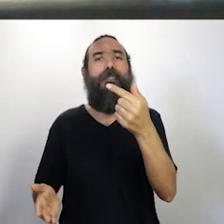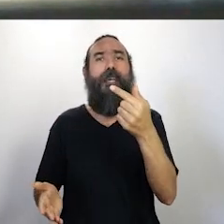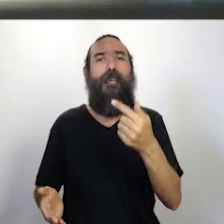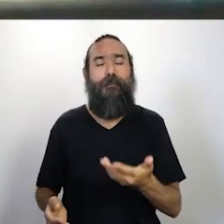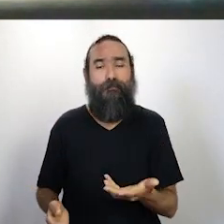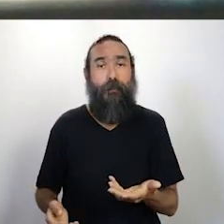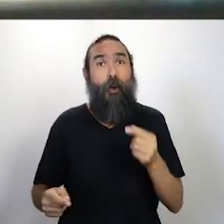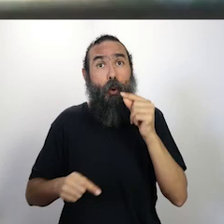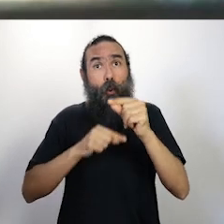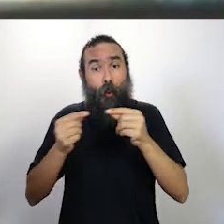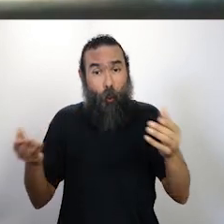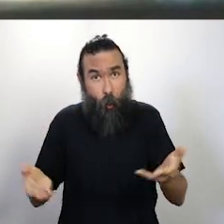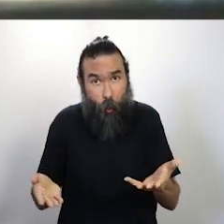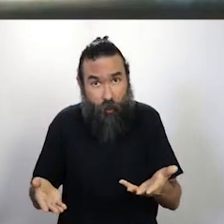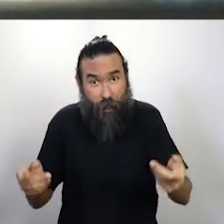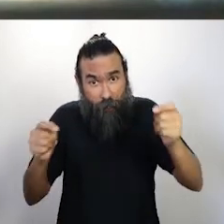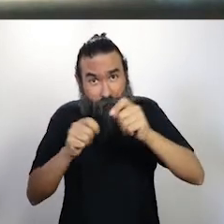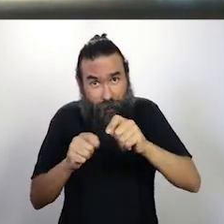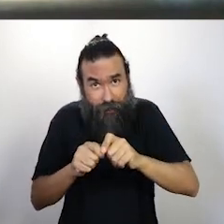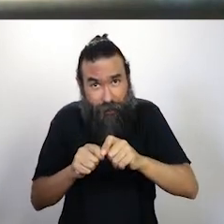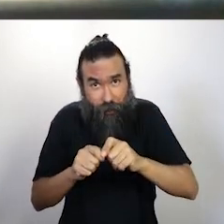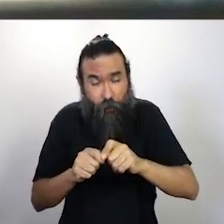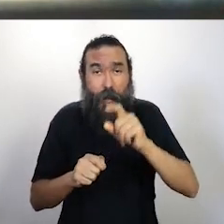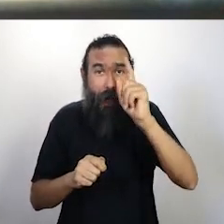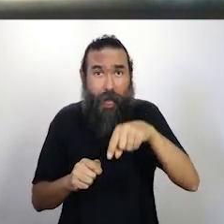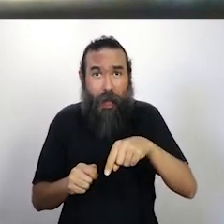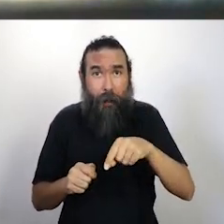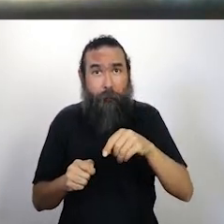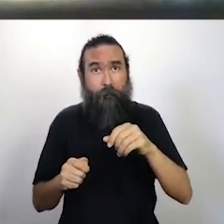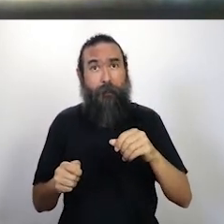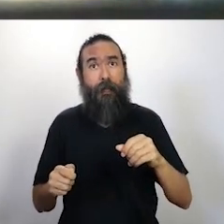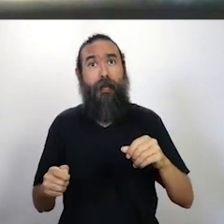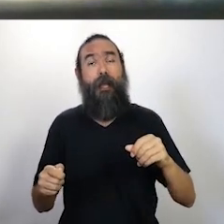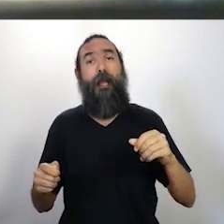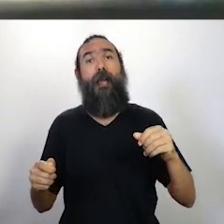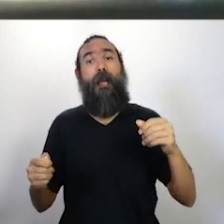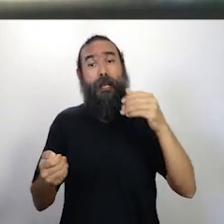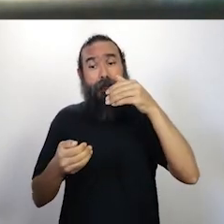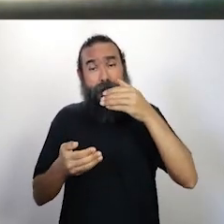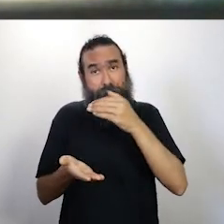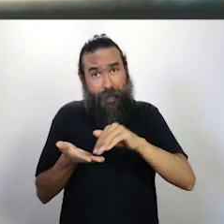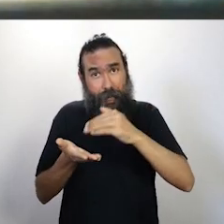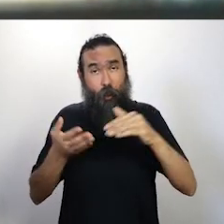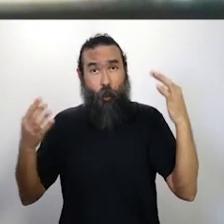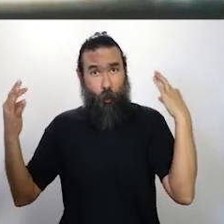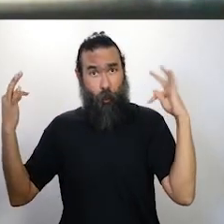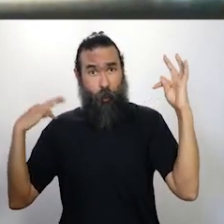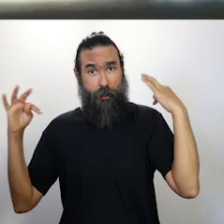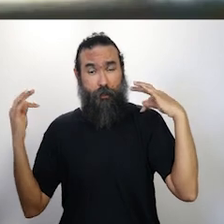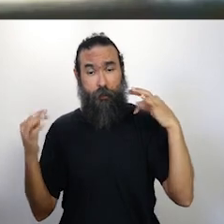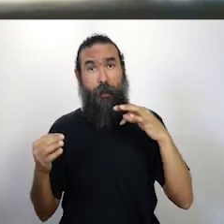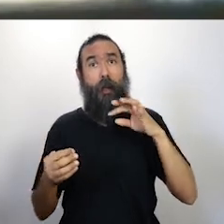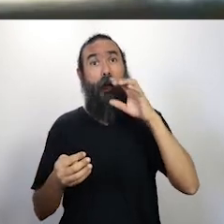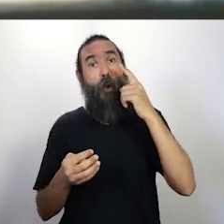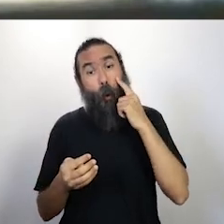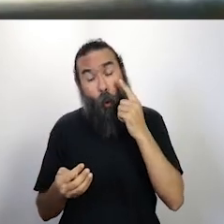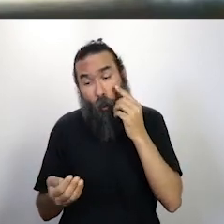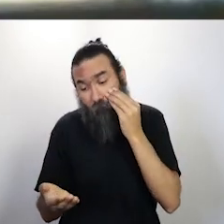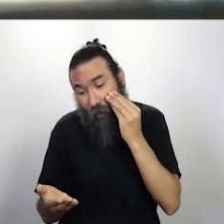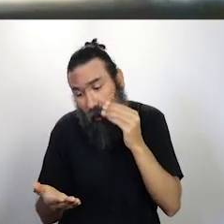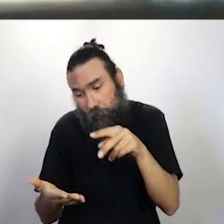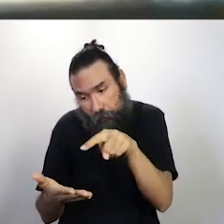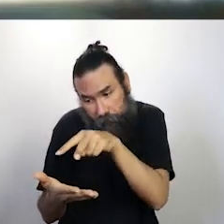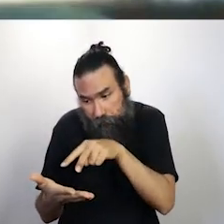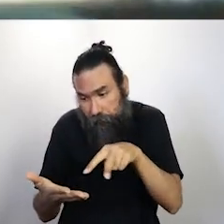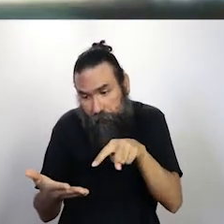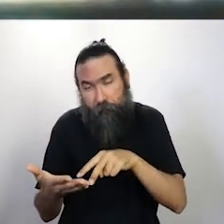ele pegou a base do mapa da cultura do Ceará que foi quem pegou a política original do ministério